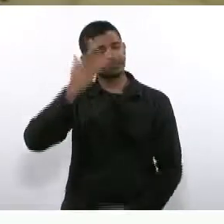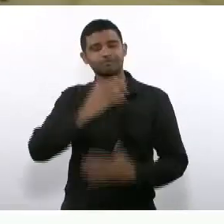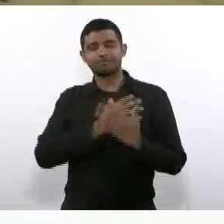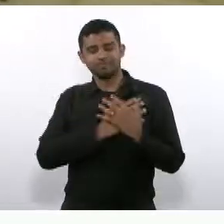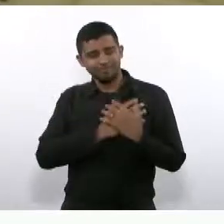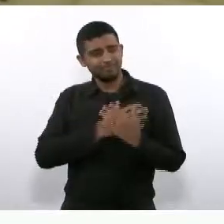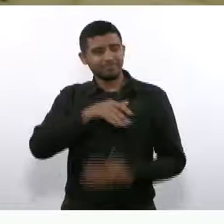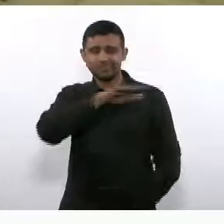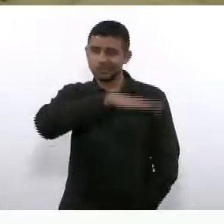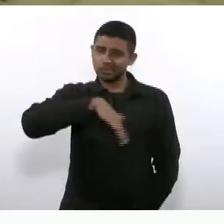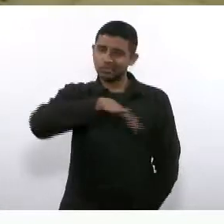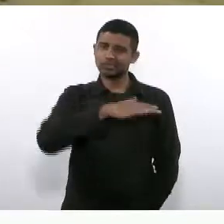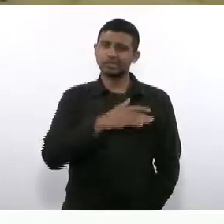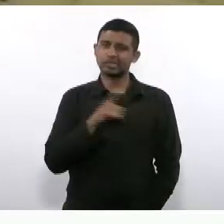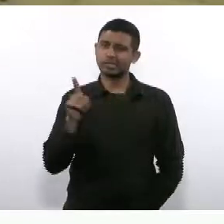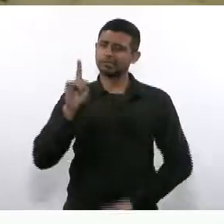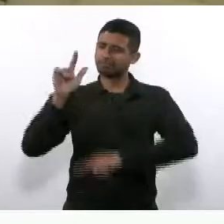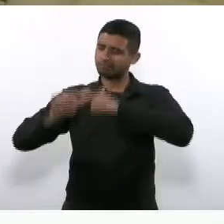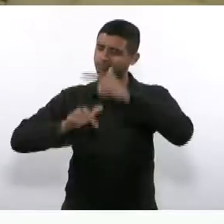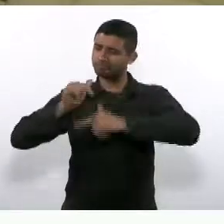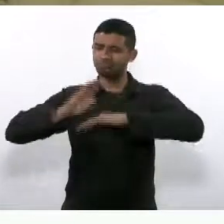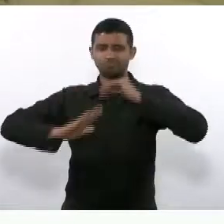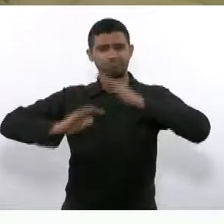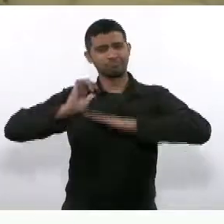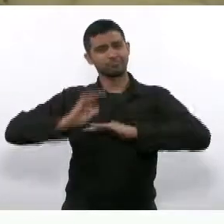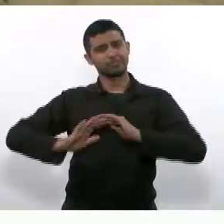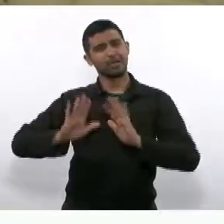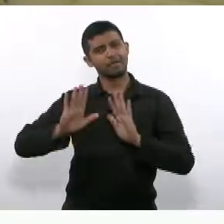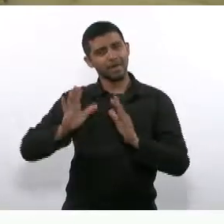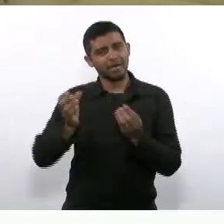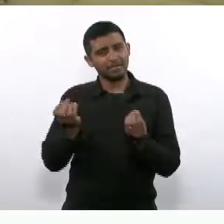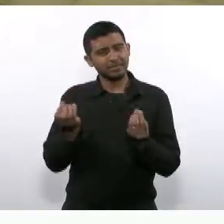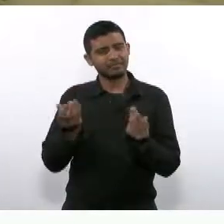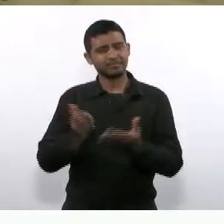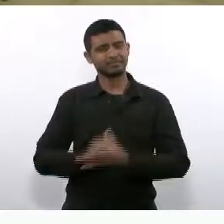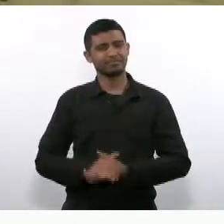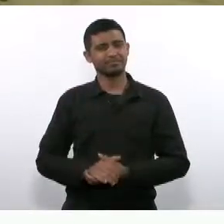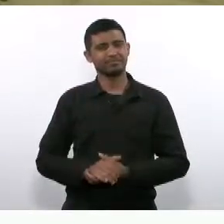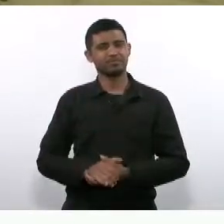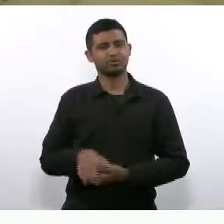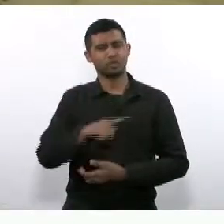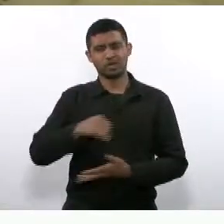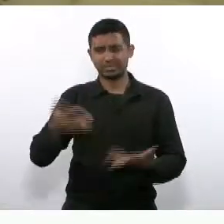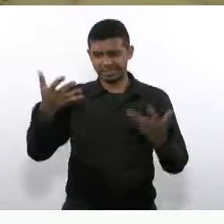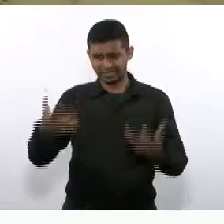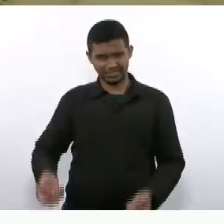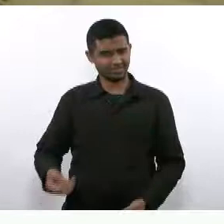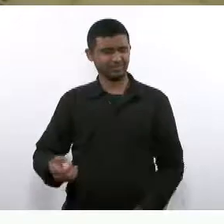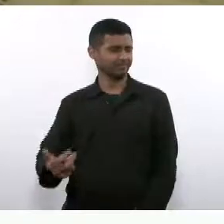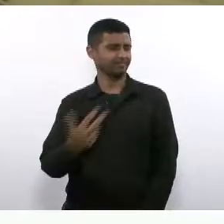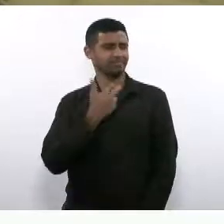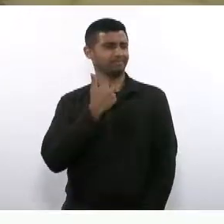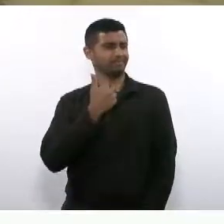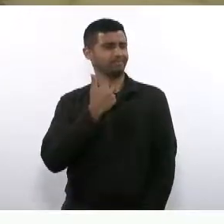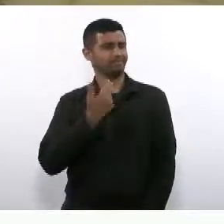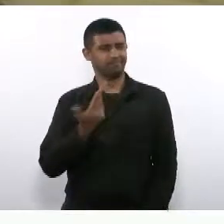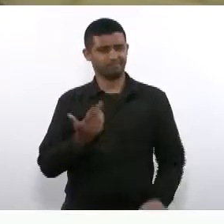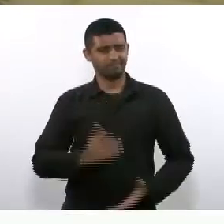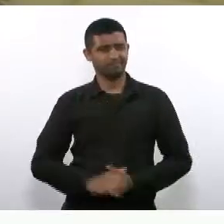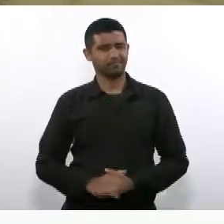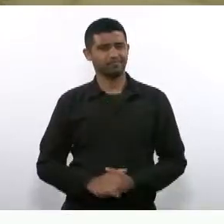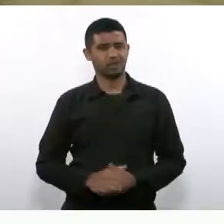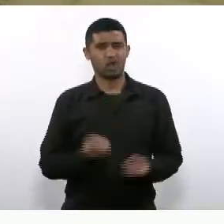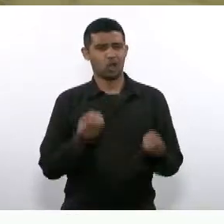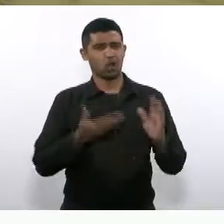por nós, muito competente, mas nós não podemos de maneira nenhuma acatar essa